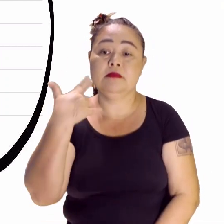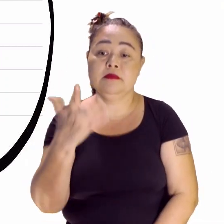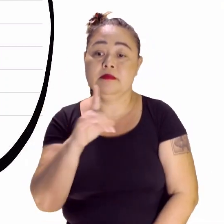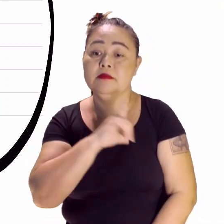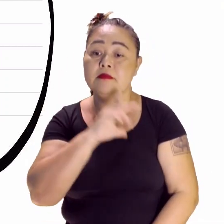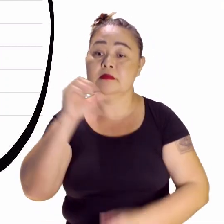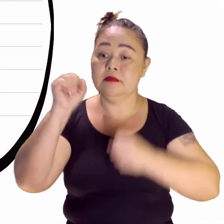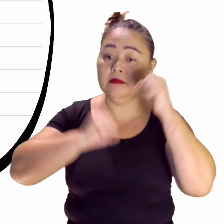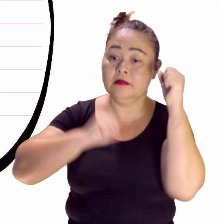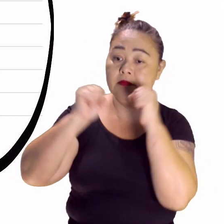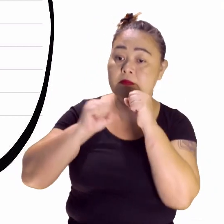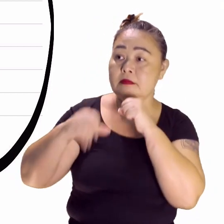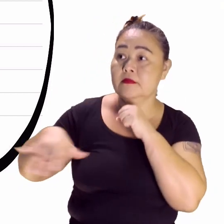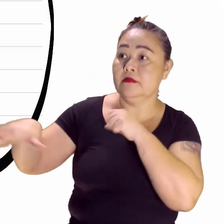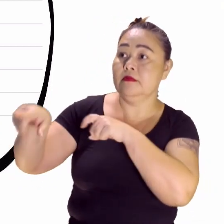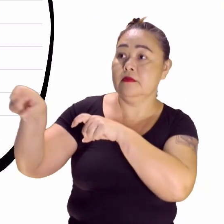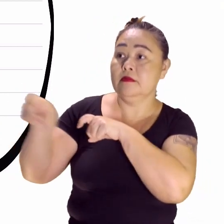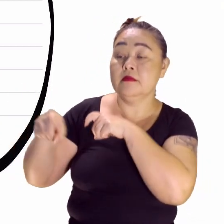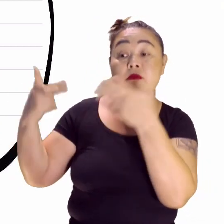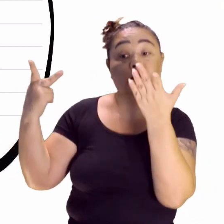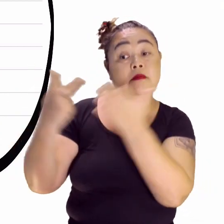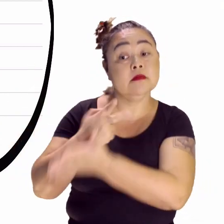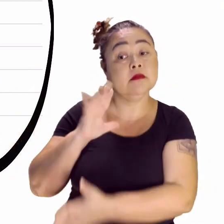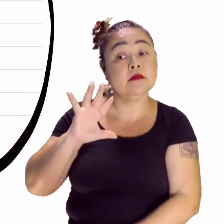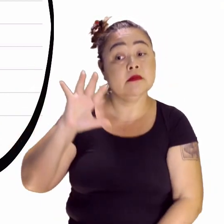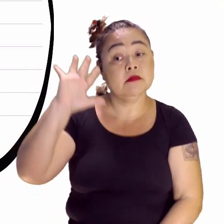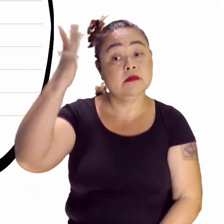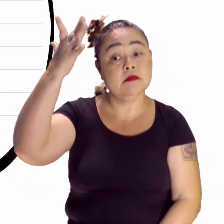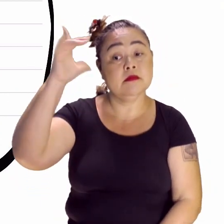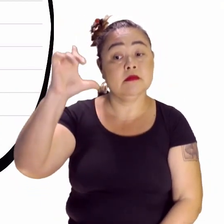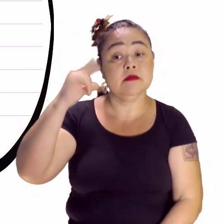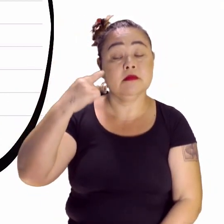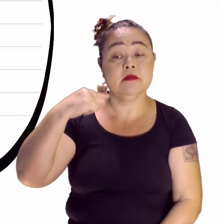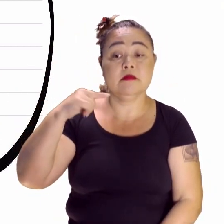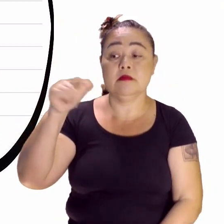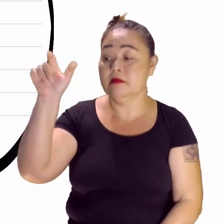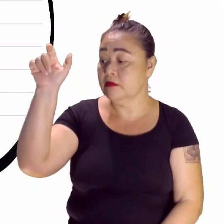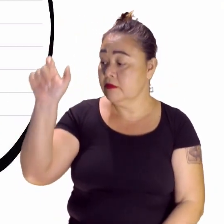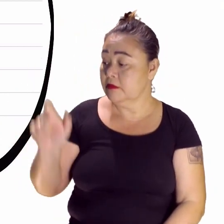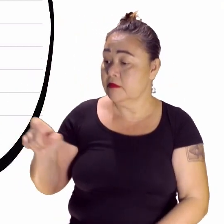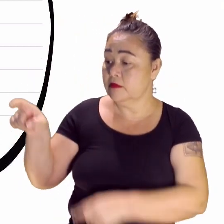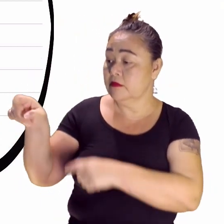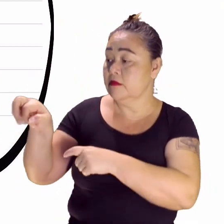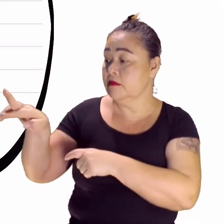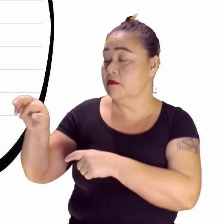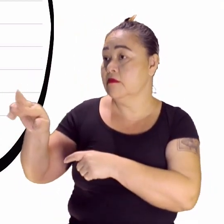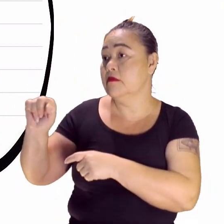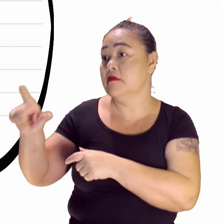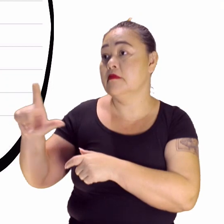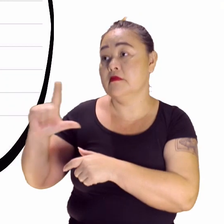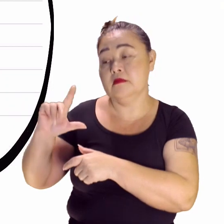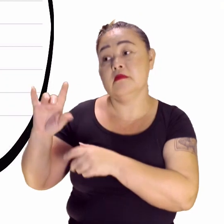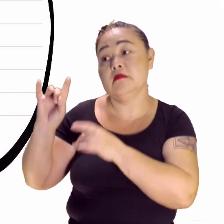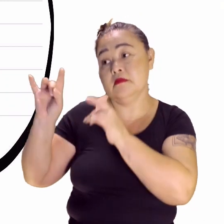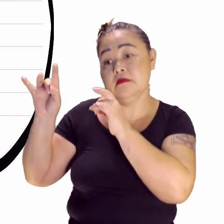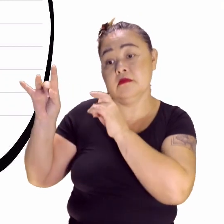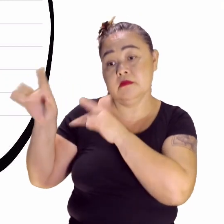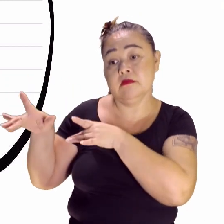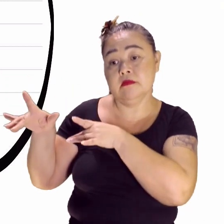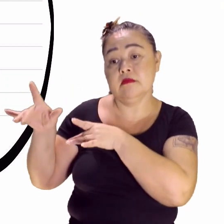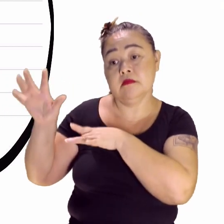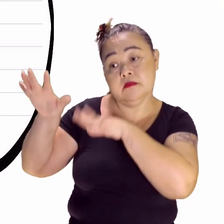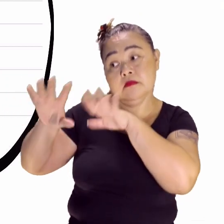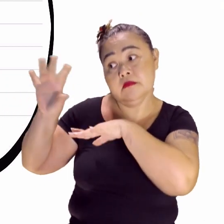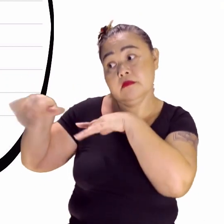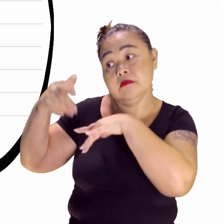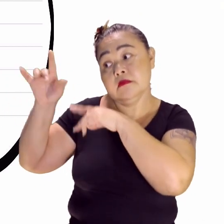essa mecanização do campo, Rogério, o que acontece com aquele trabalhador rural? Gera o quê? O desemprego, né? Desemprego. Exatamente.